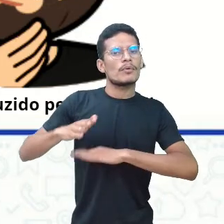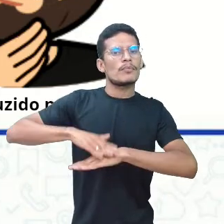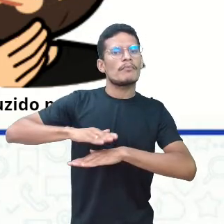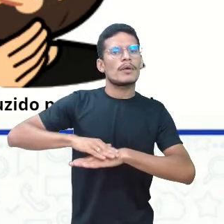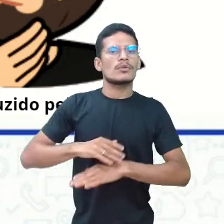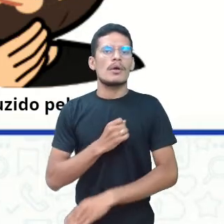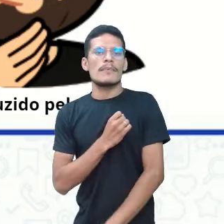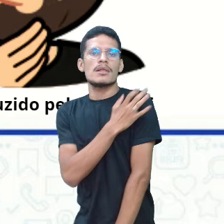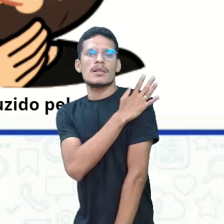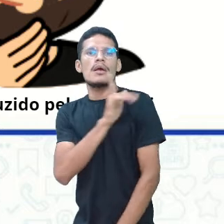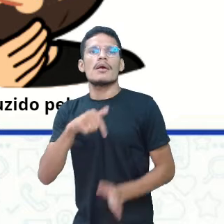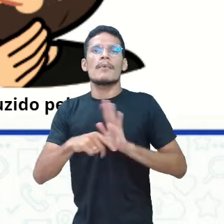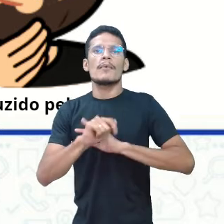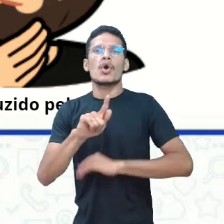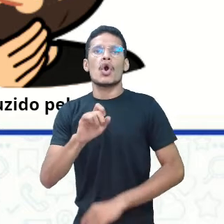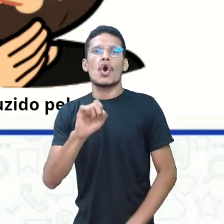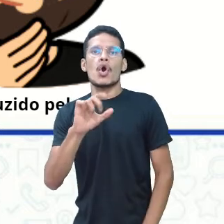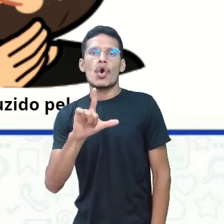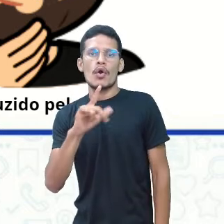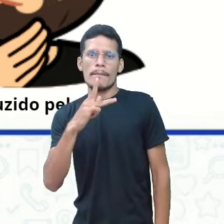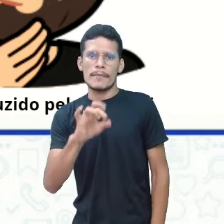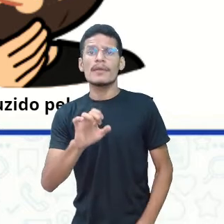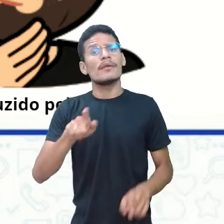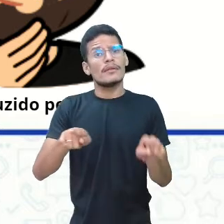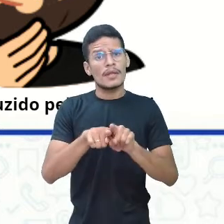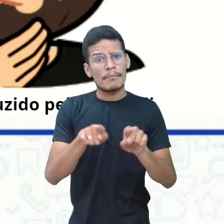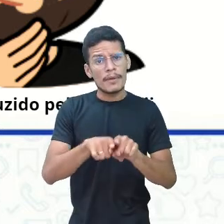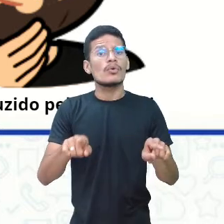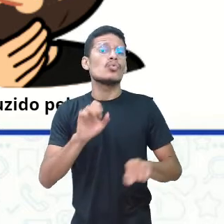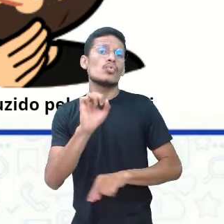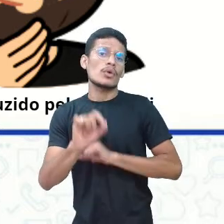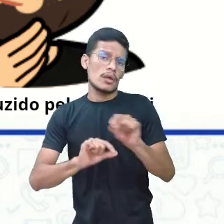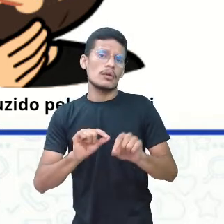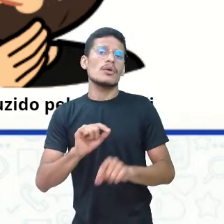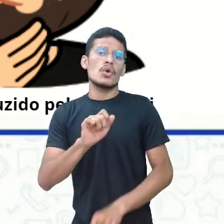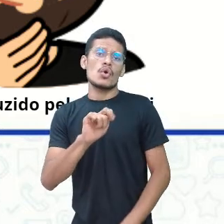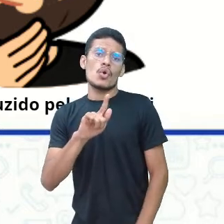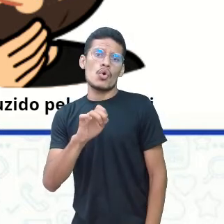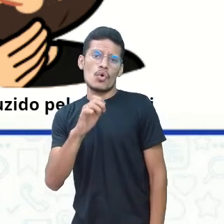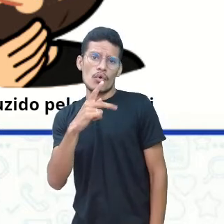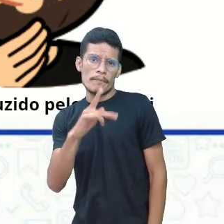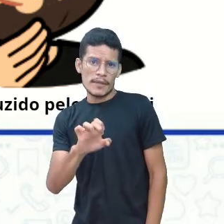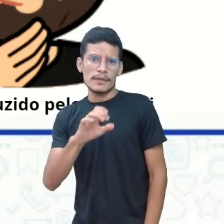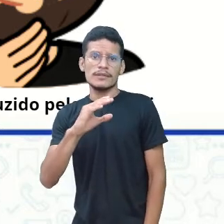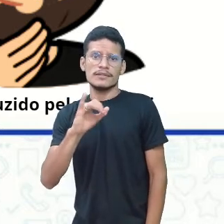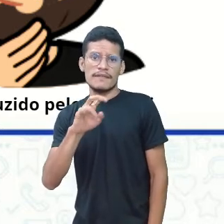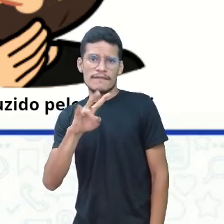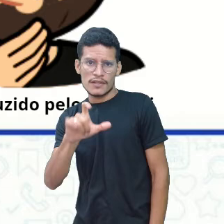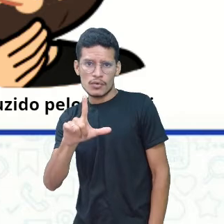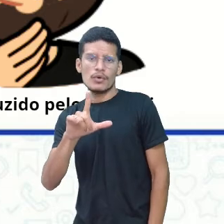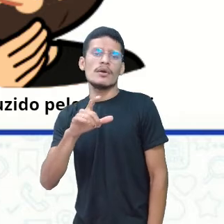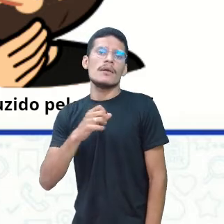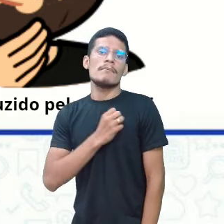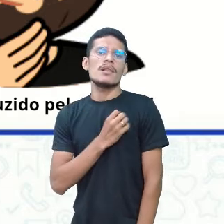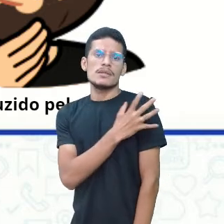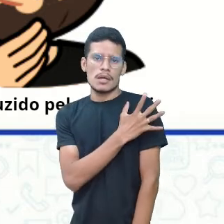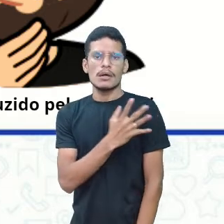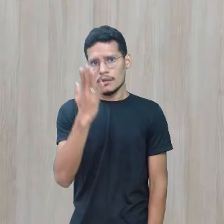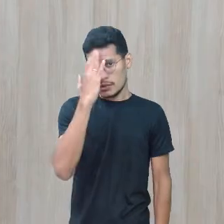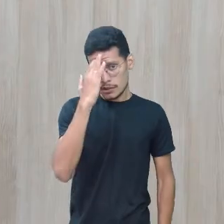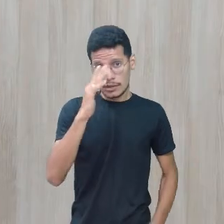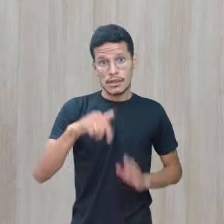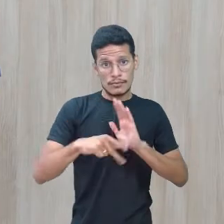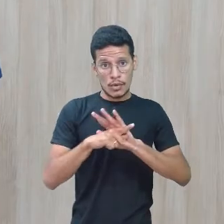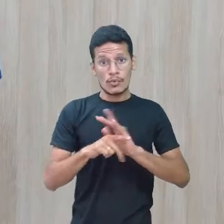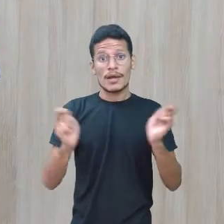golpe, chamado golpe militar, que alguns chamam, né, de golpe civil-militar, né? Mas é um golpe de 1964 que vai ser